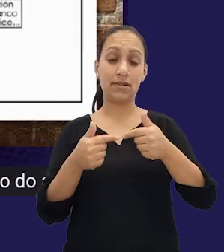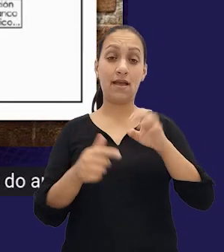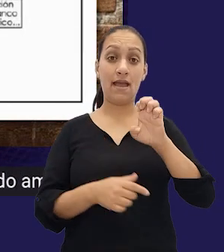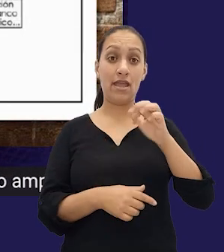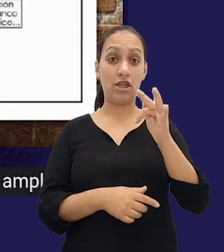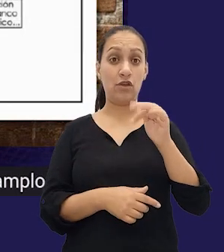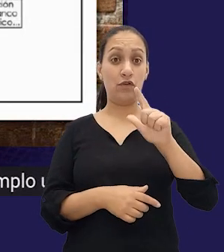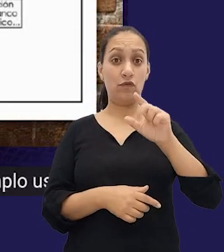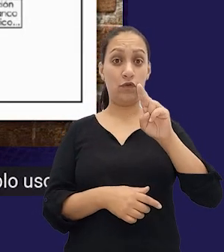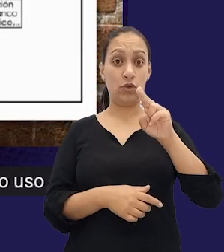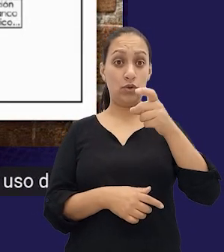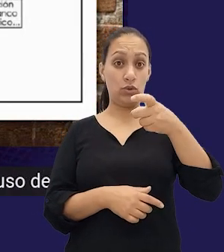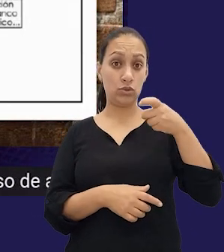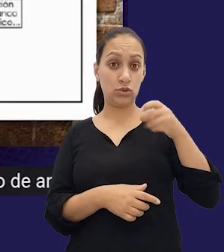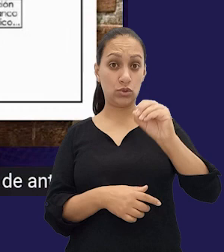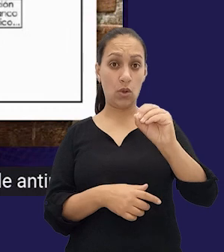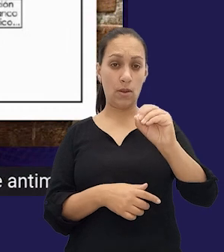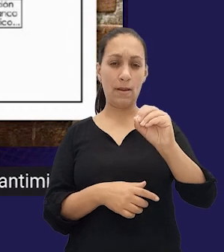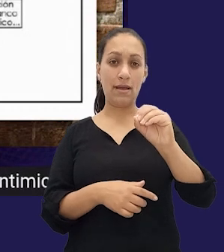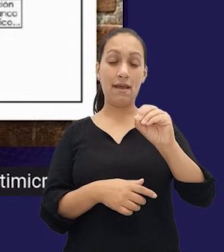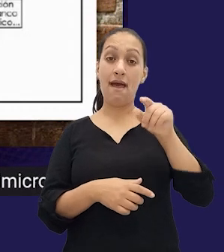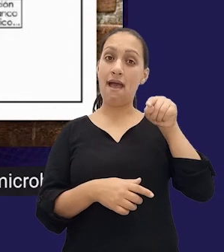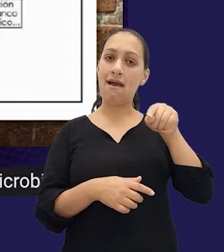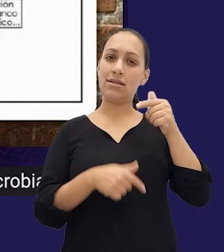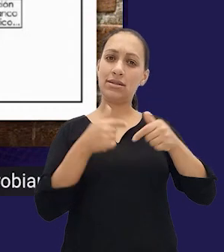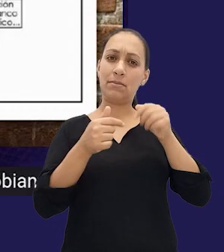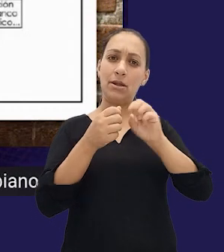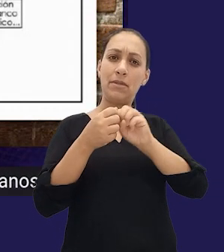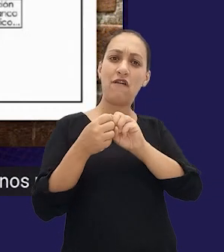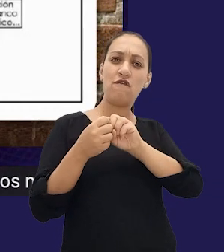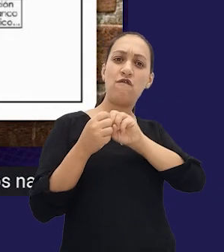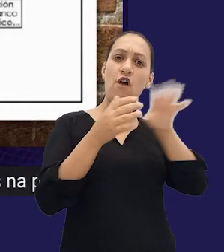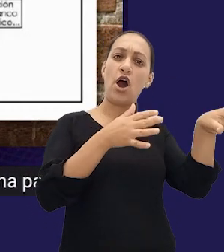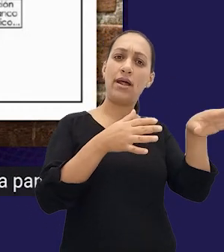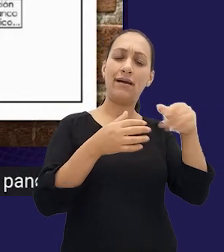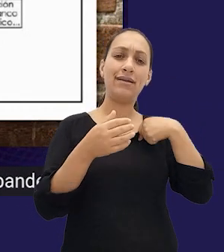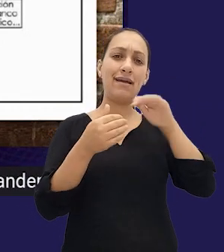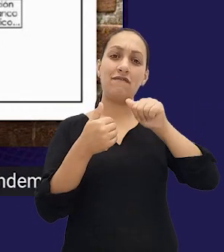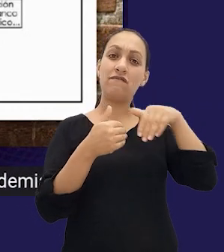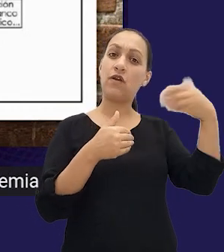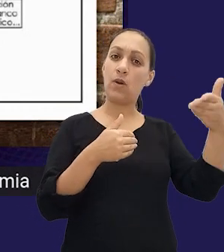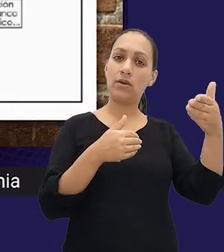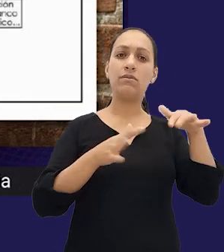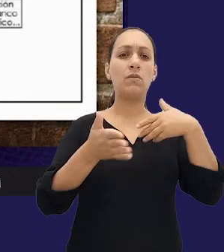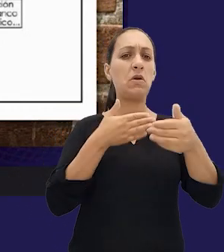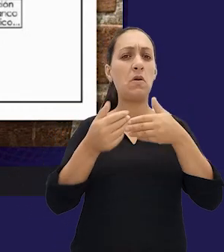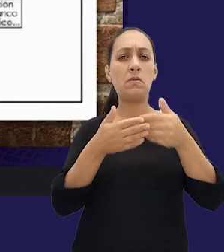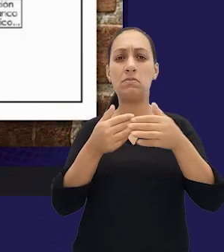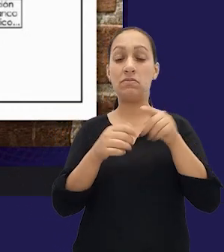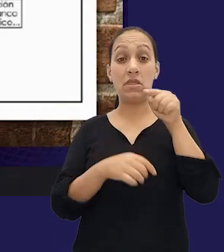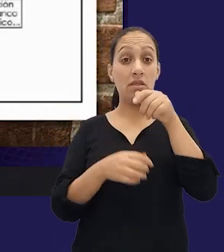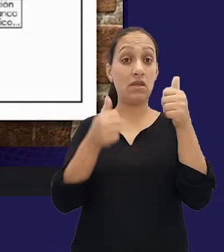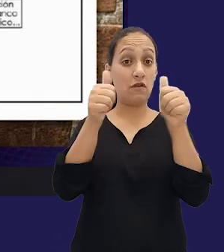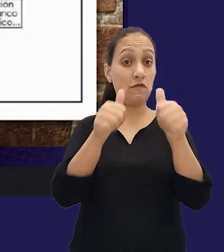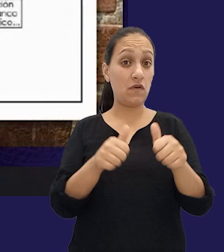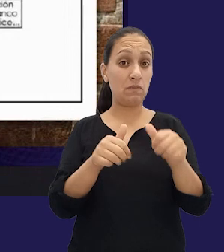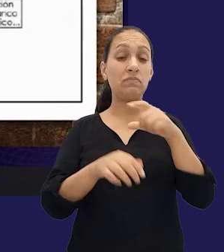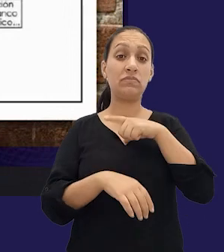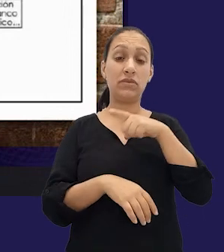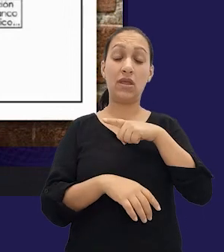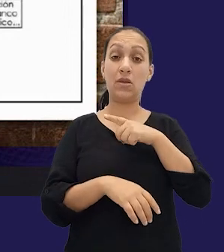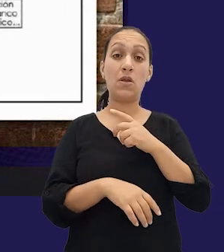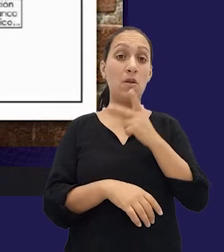para jogar essa droga para fora da célula bacteriana. Então, vejam que de qualquer uma dessas formas, nós teremos o